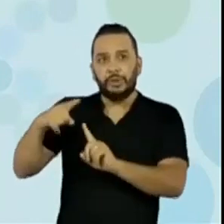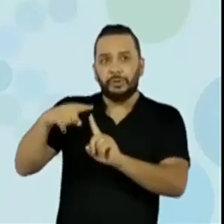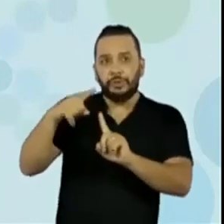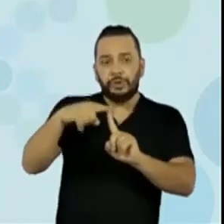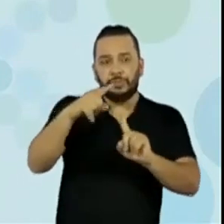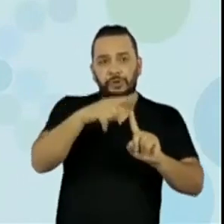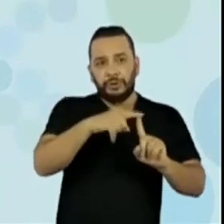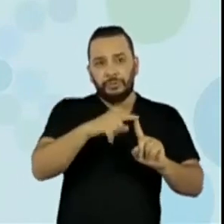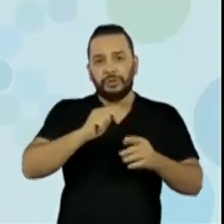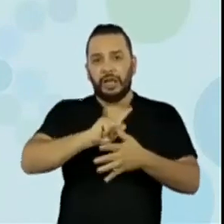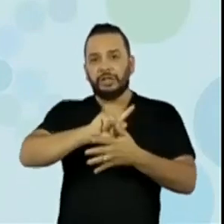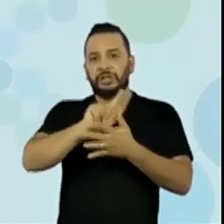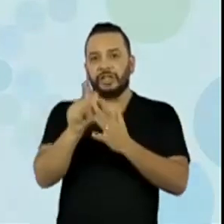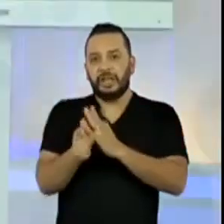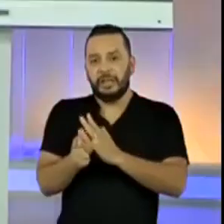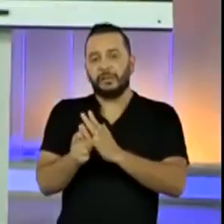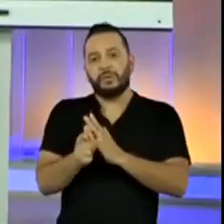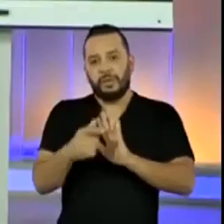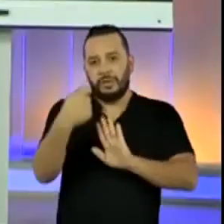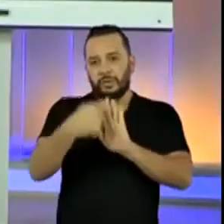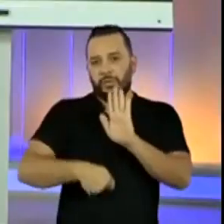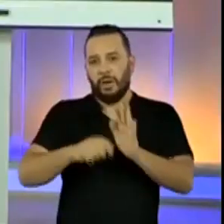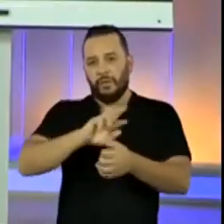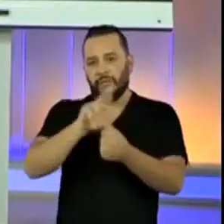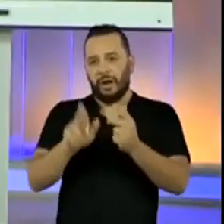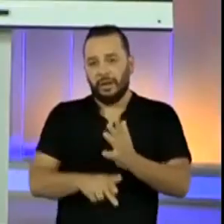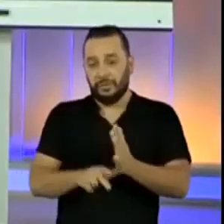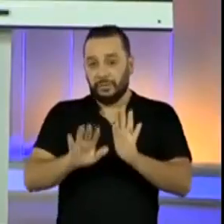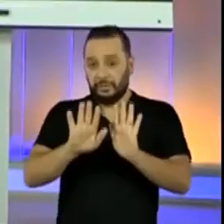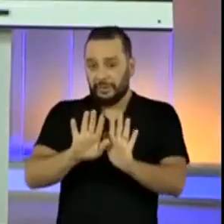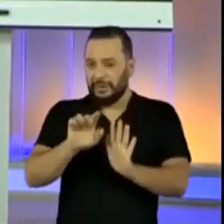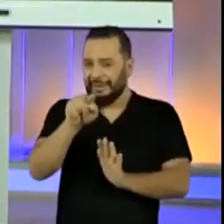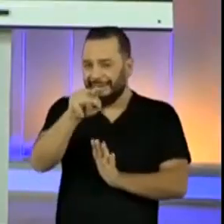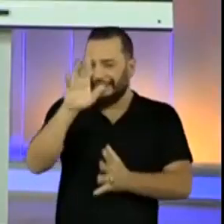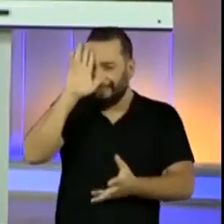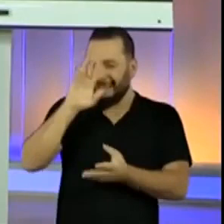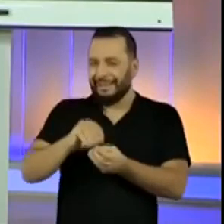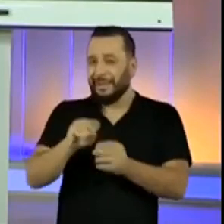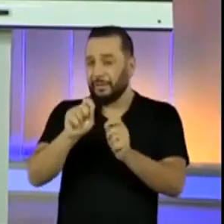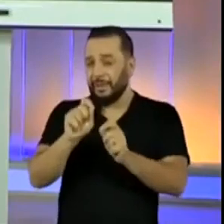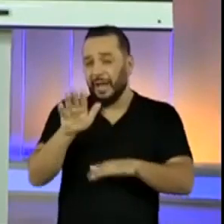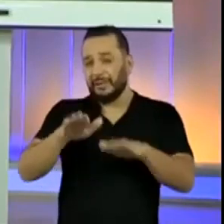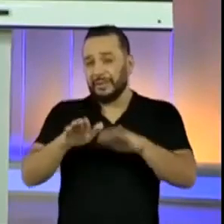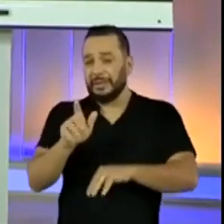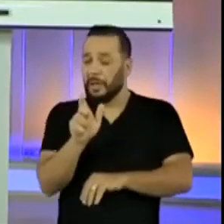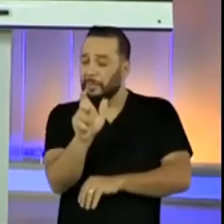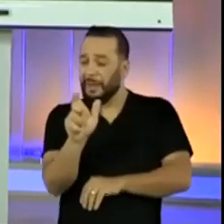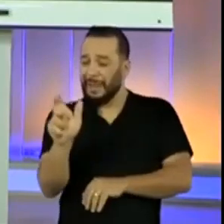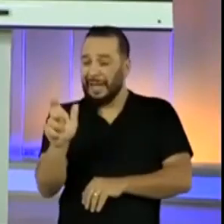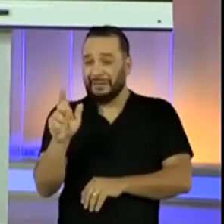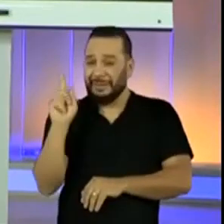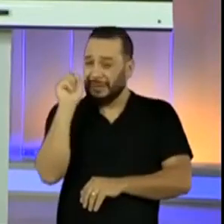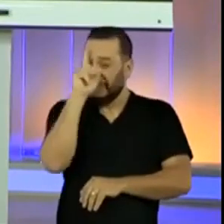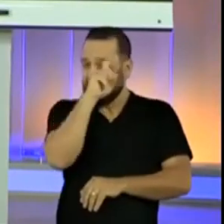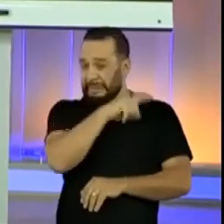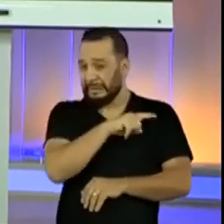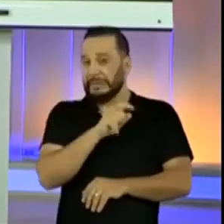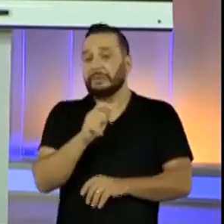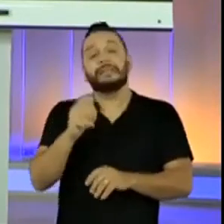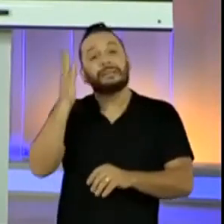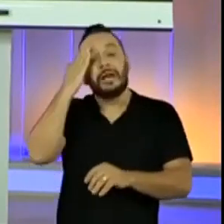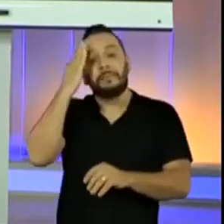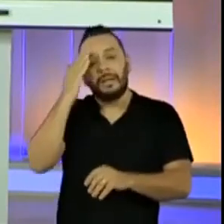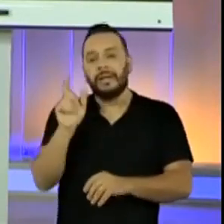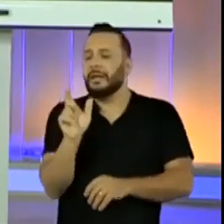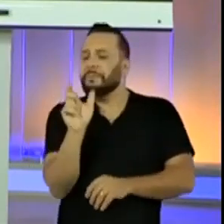textuais. Antes da gente prosseguir, é preciso a gente entender que algumas palavras podem ser um pouquinho difíceis e a gente precisa saber o